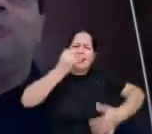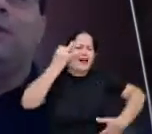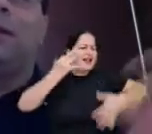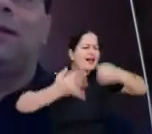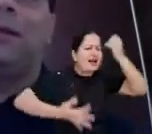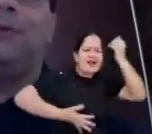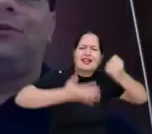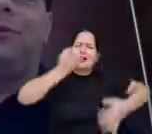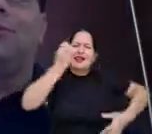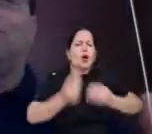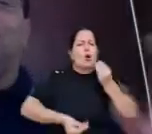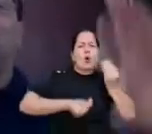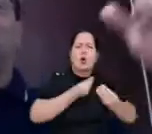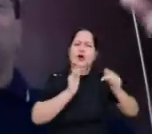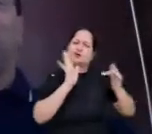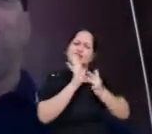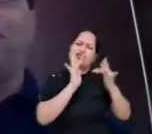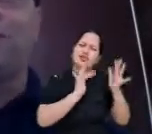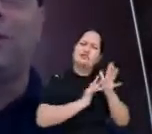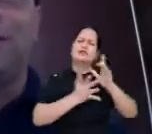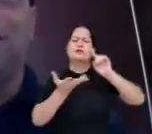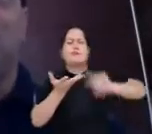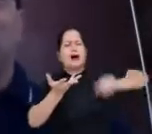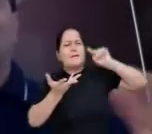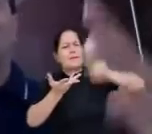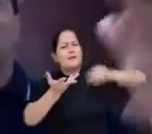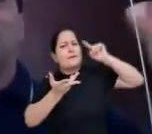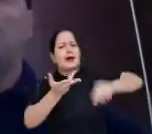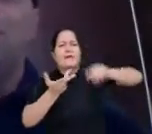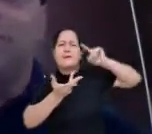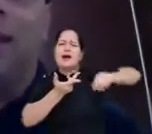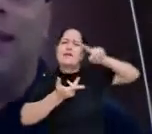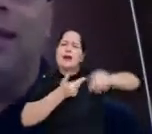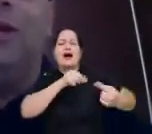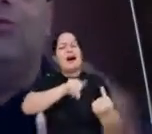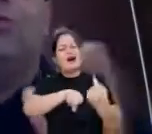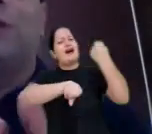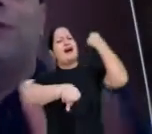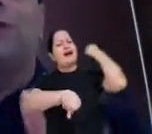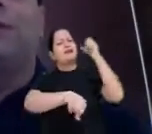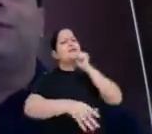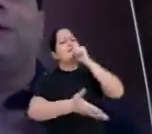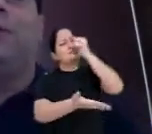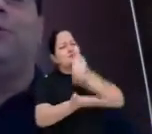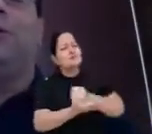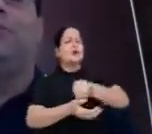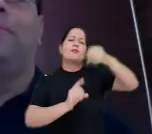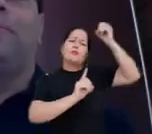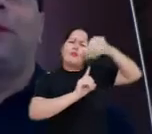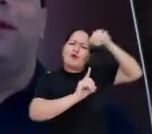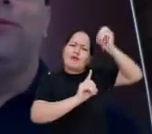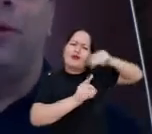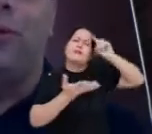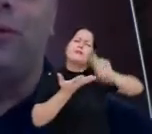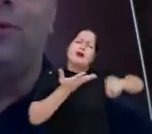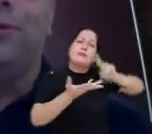explanando acerca da palavra de Deus, o que os profetas disseram, o que estava escrito na lei e tudo o que estava acontecendo naquele momento. E